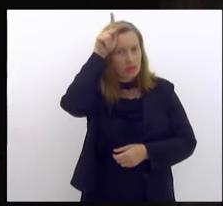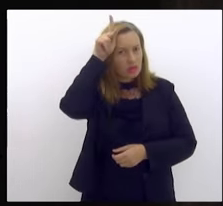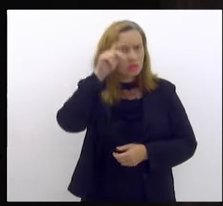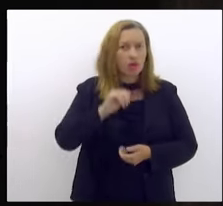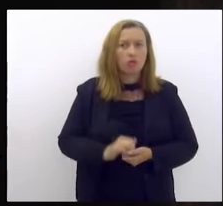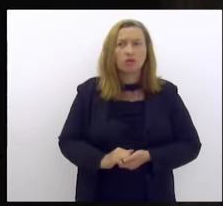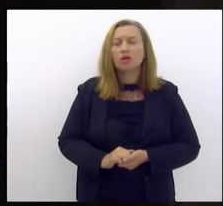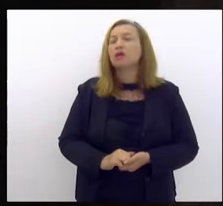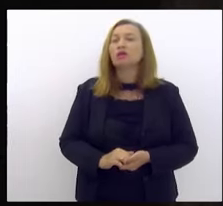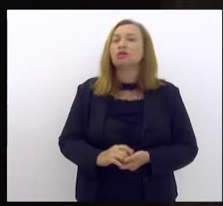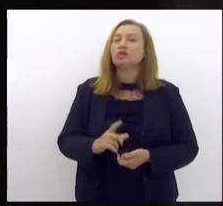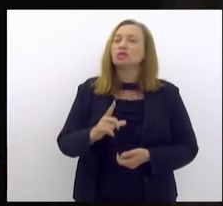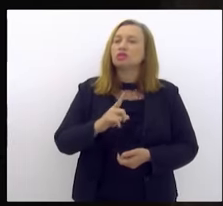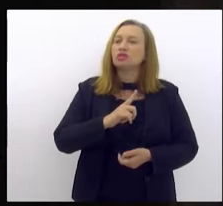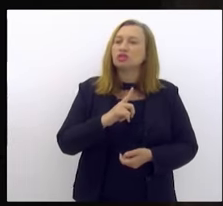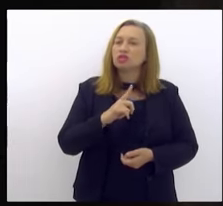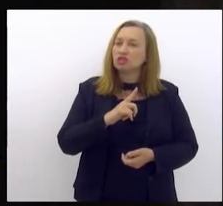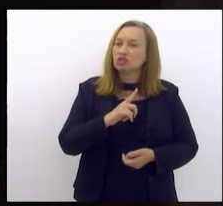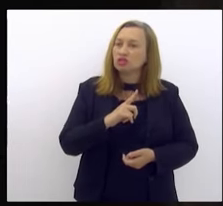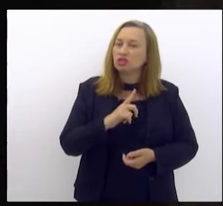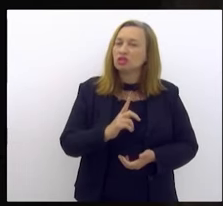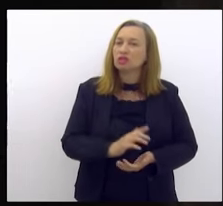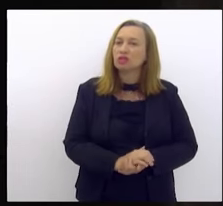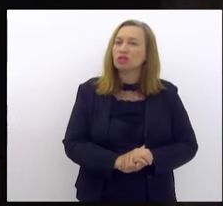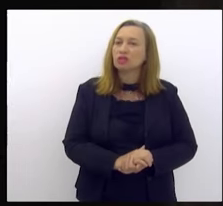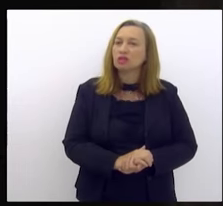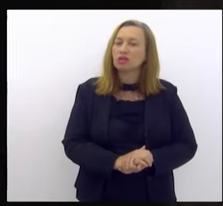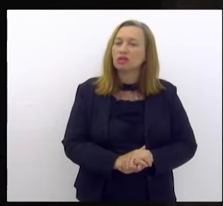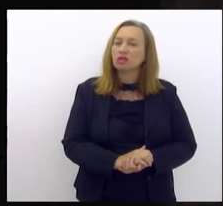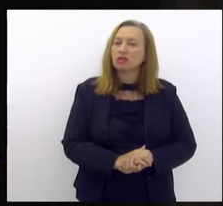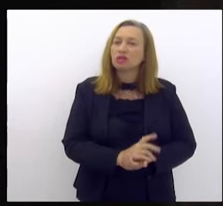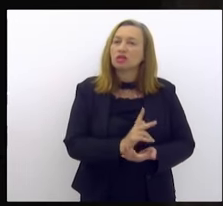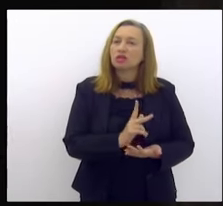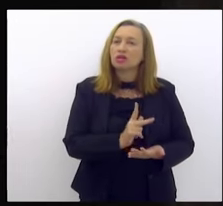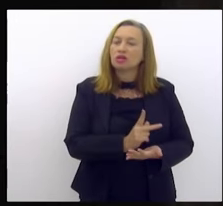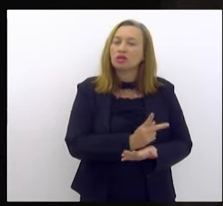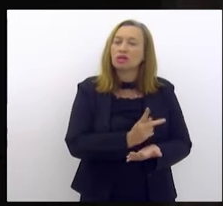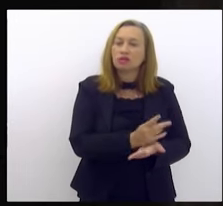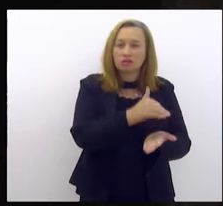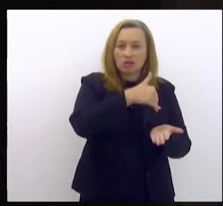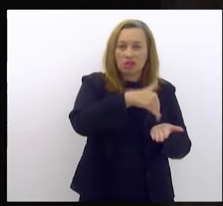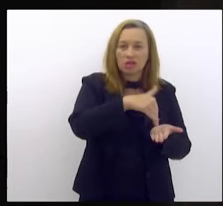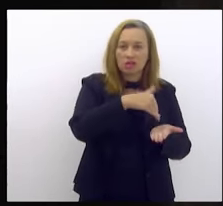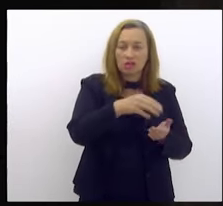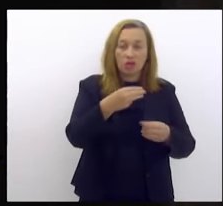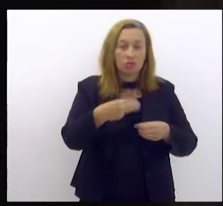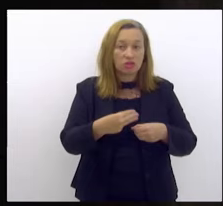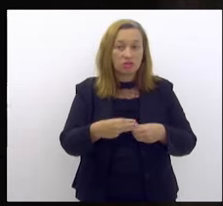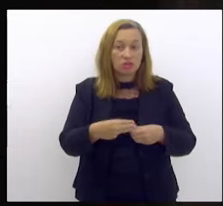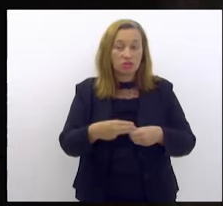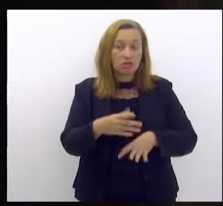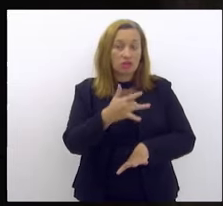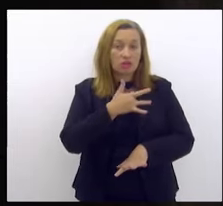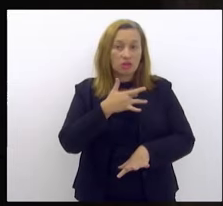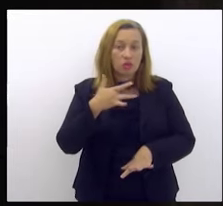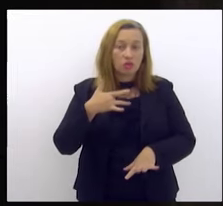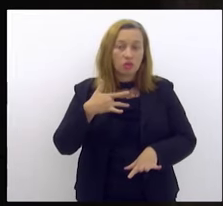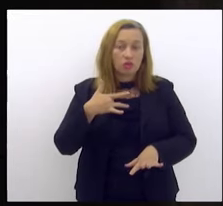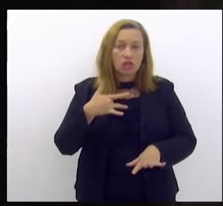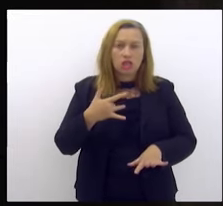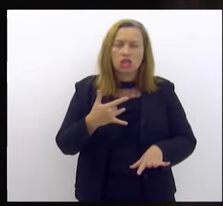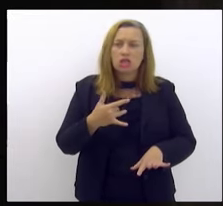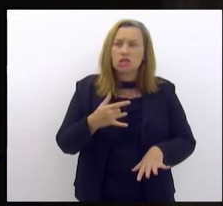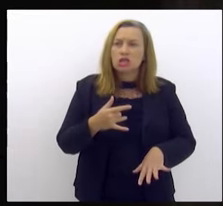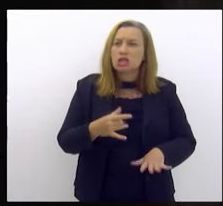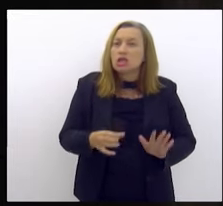onde tinha anuência e conivência do secretário municipal de saúde cometendo crime ambiental,